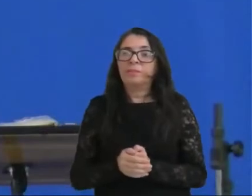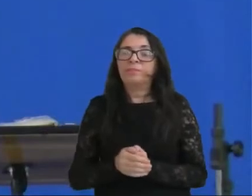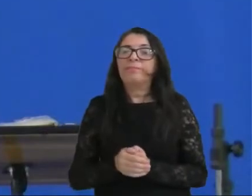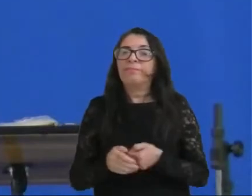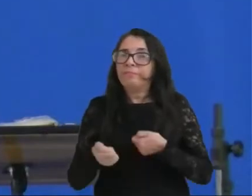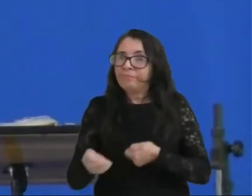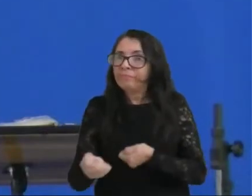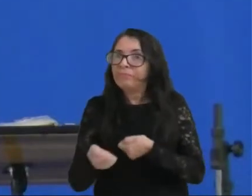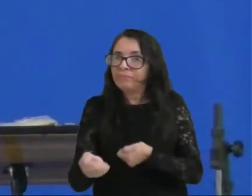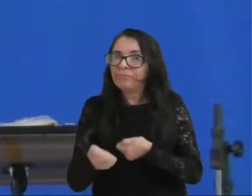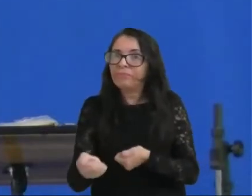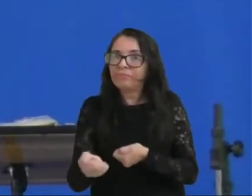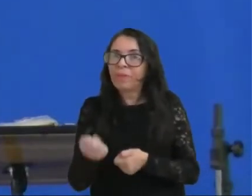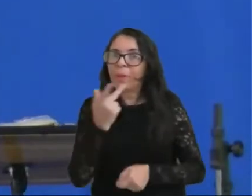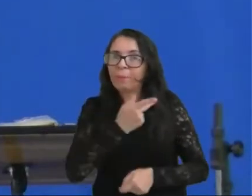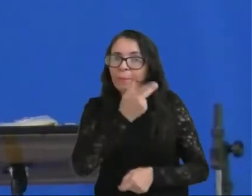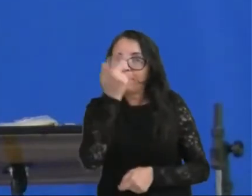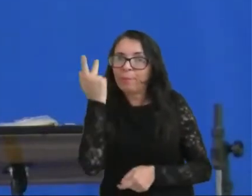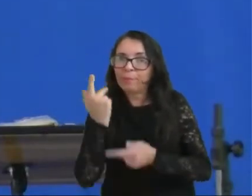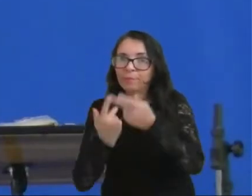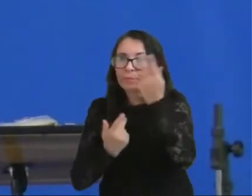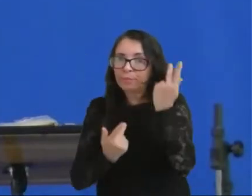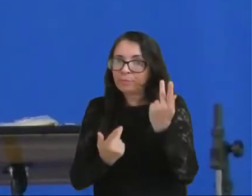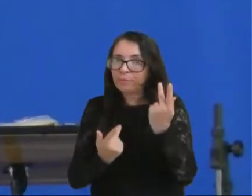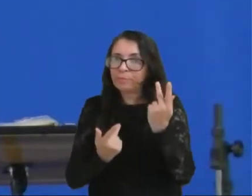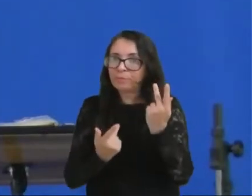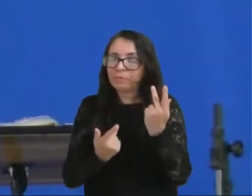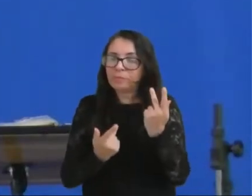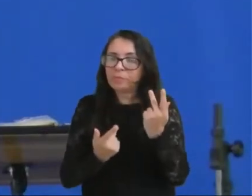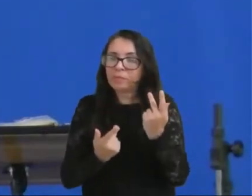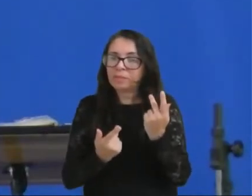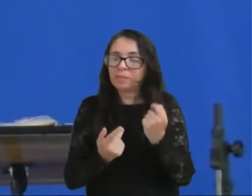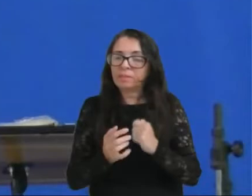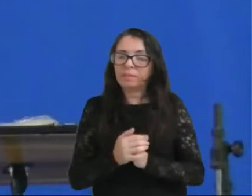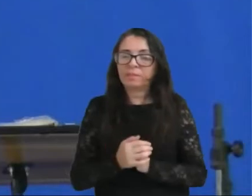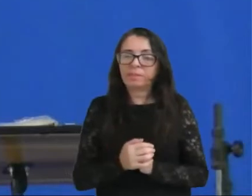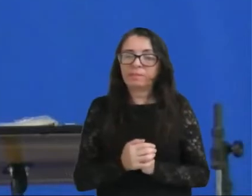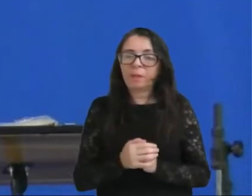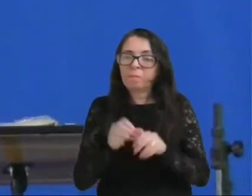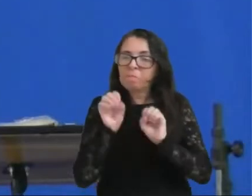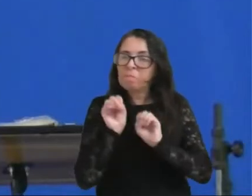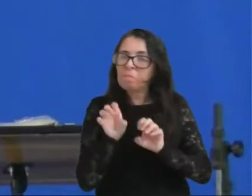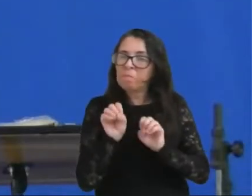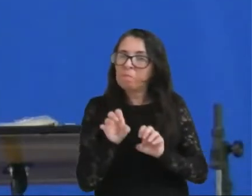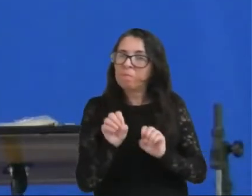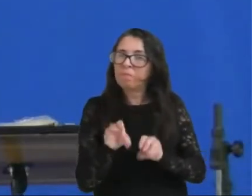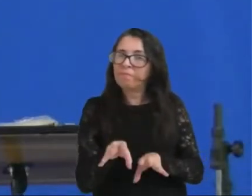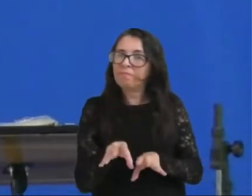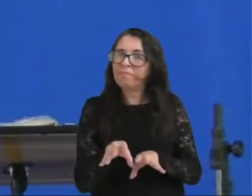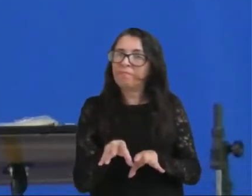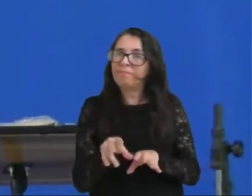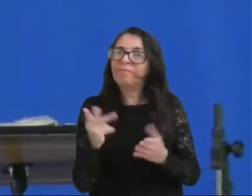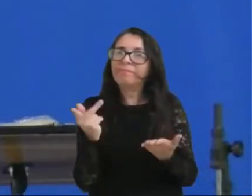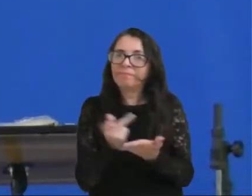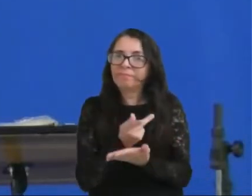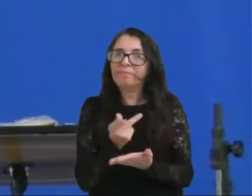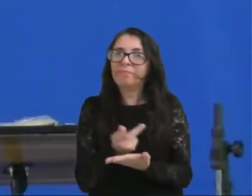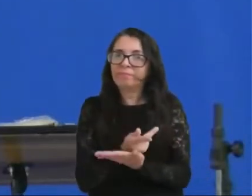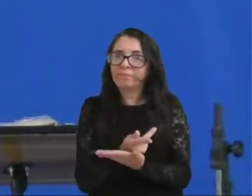E dentre vocês mesmos se levantarão homens que torcerão a verdade a fim de